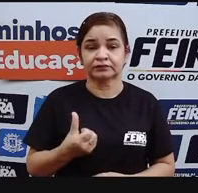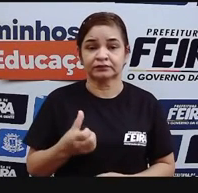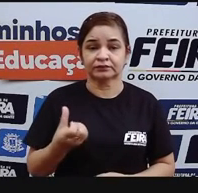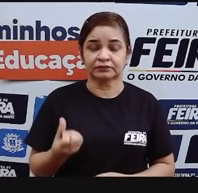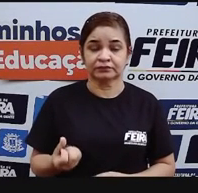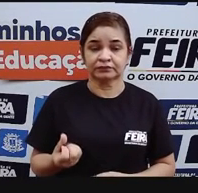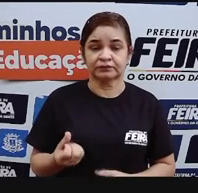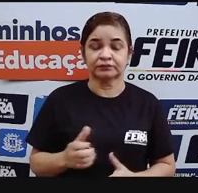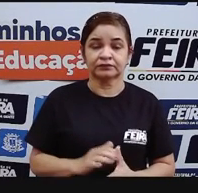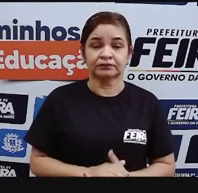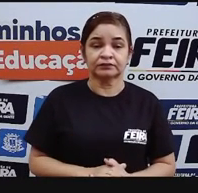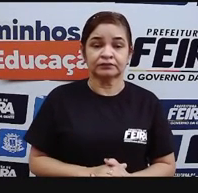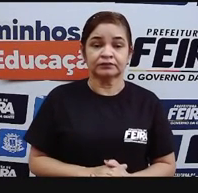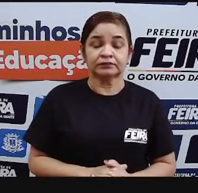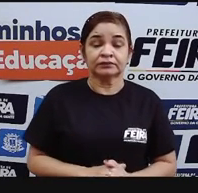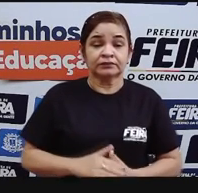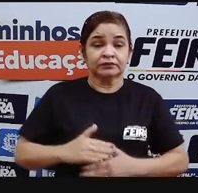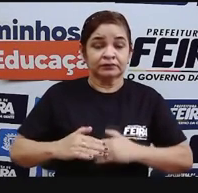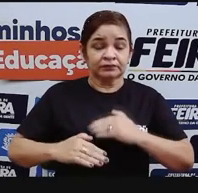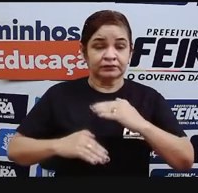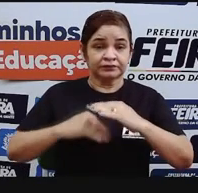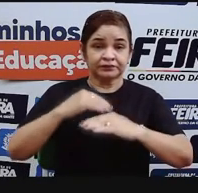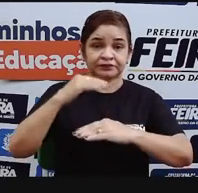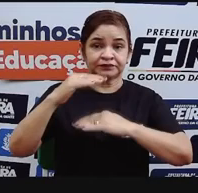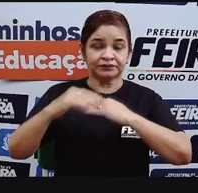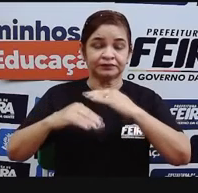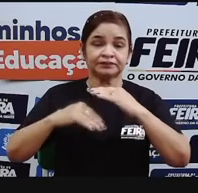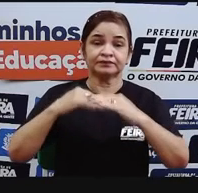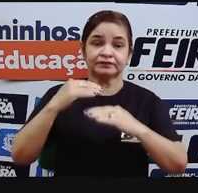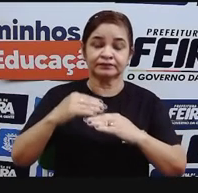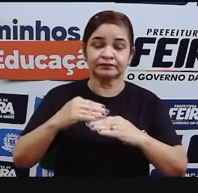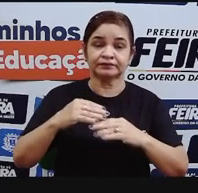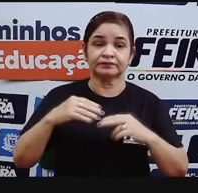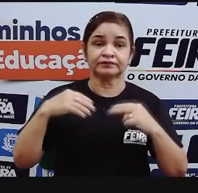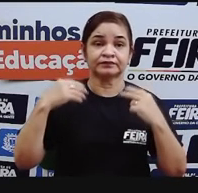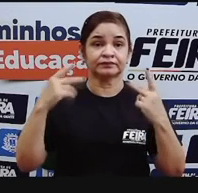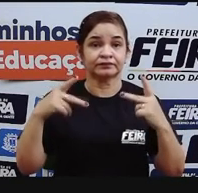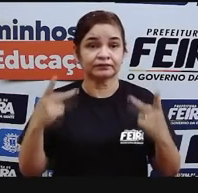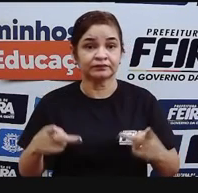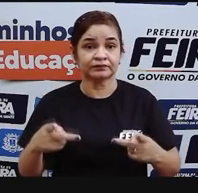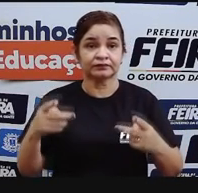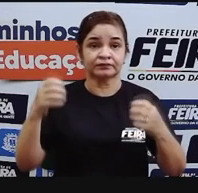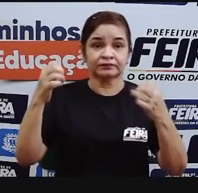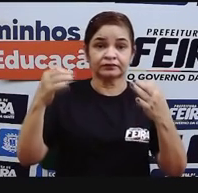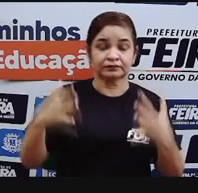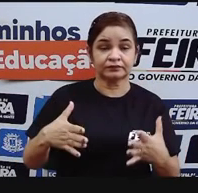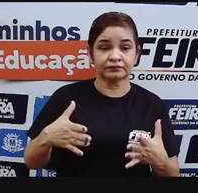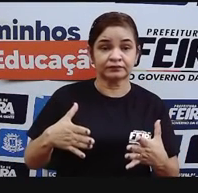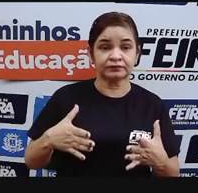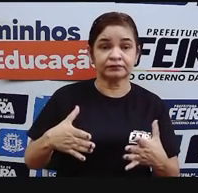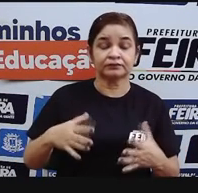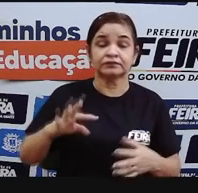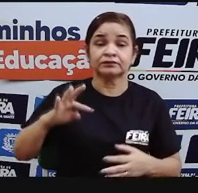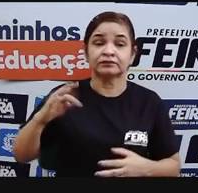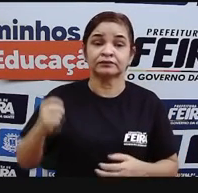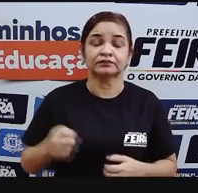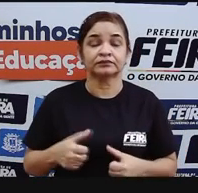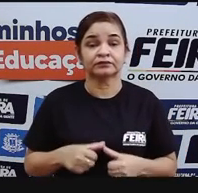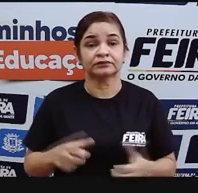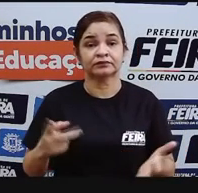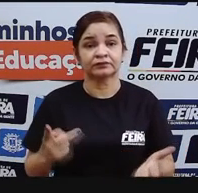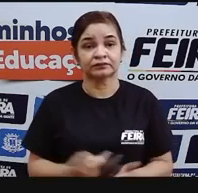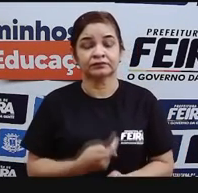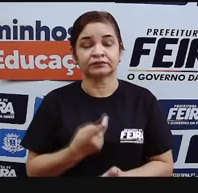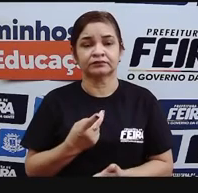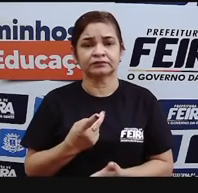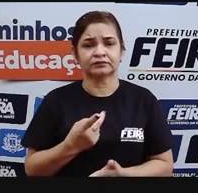2016, as denúncias aumentam para mais de 18 mil. Né? Então, é isso que significa. Não é